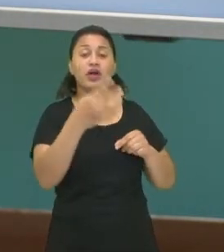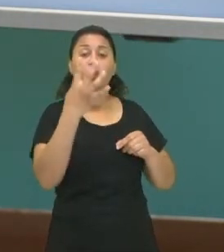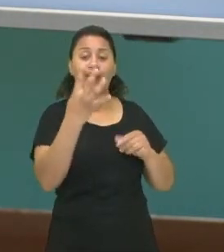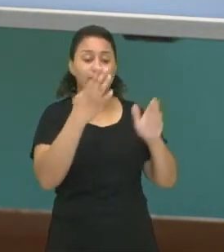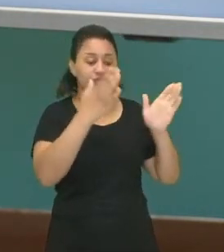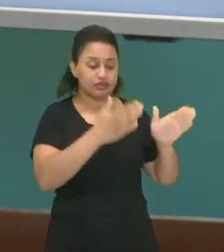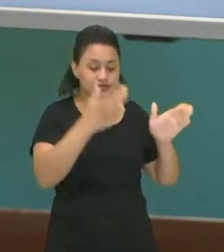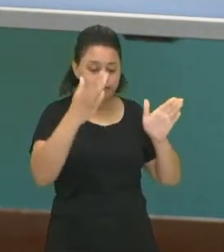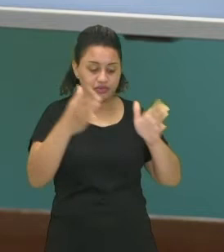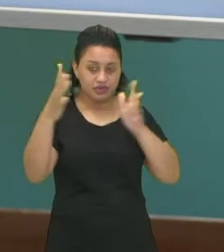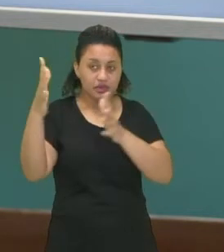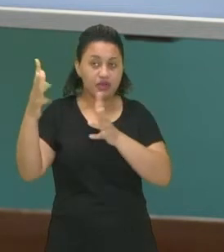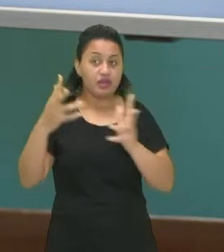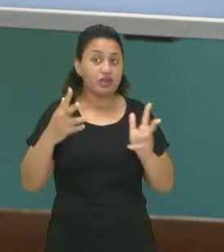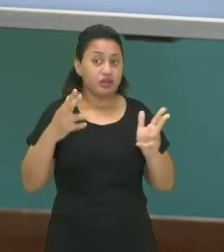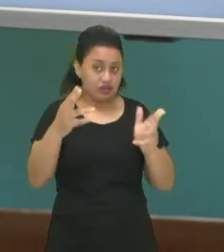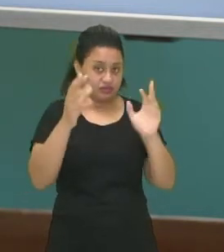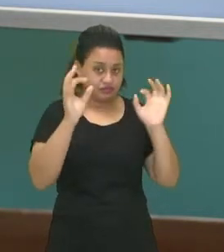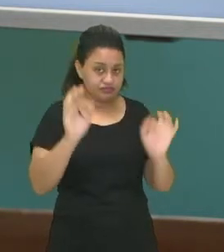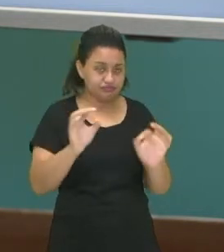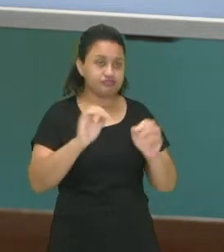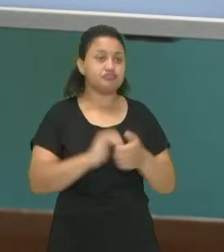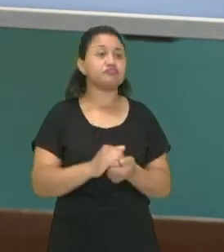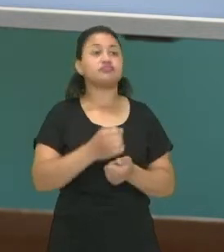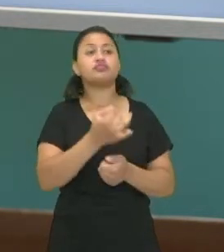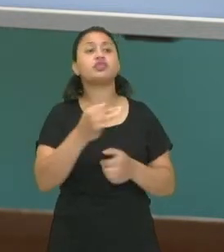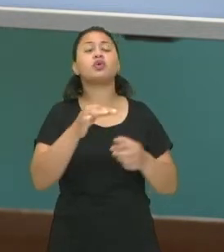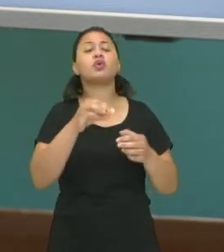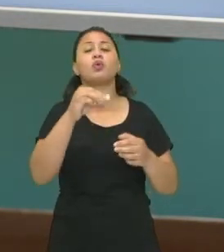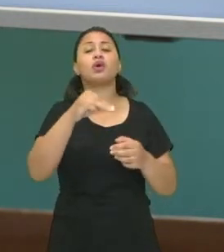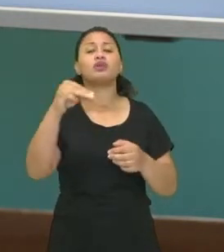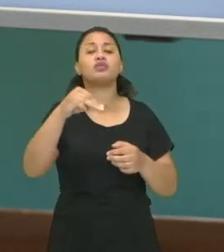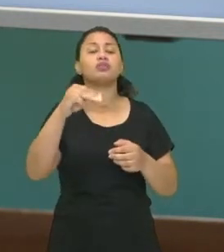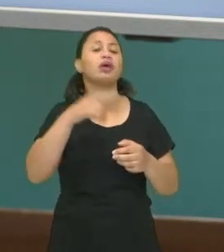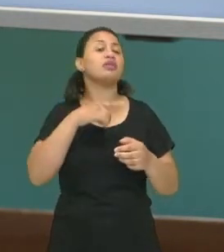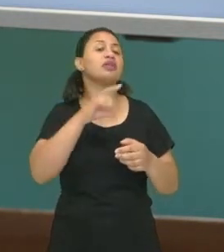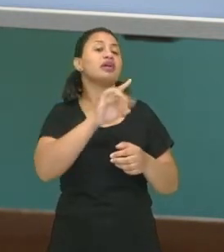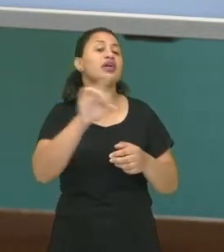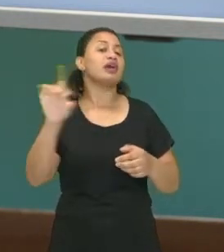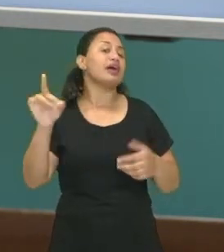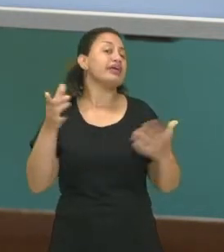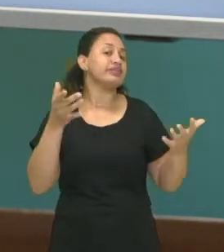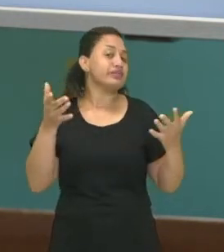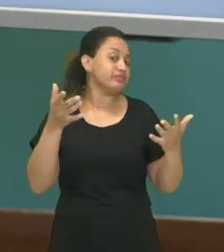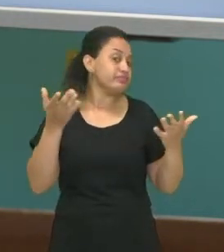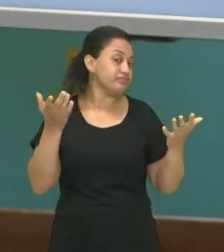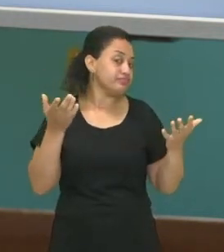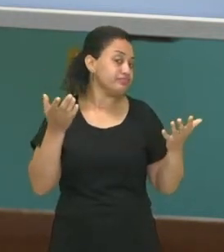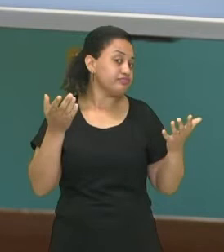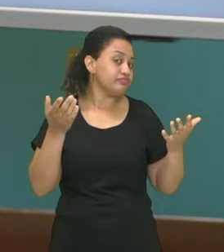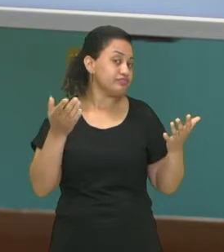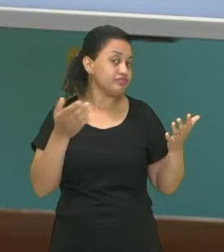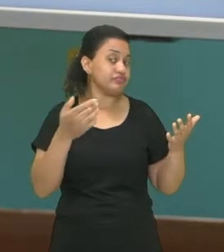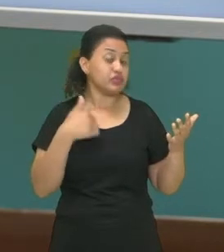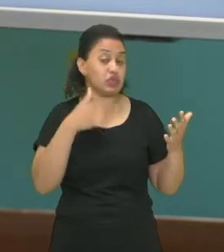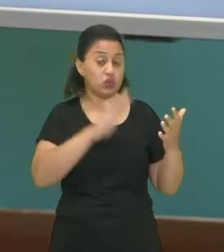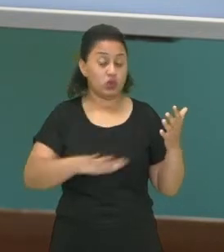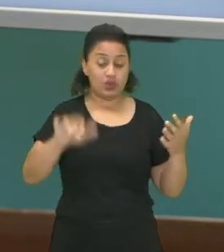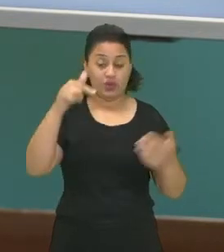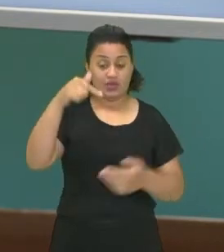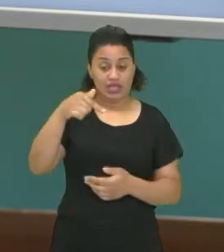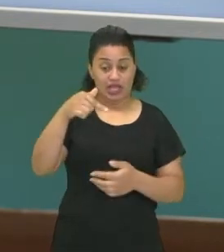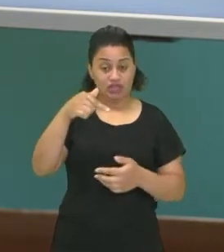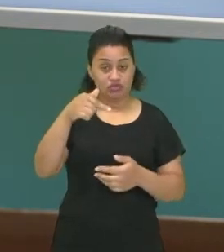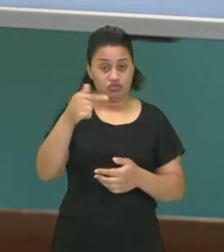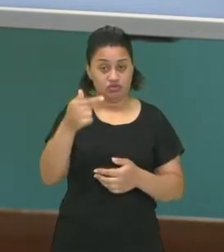quatro pedaços iguais, tá bom? Quantos metros terá cada pedaço? Então olha lá, se o total, né, se o tamanho é 7